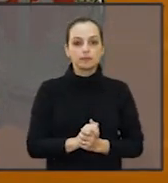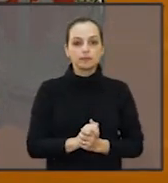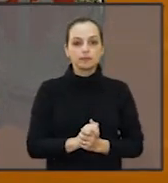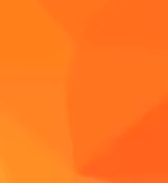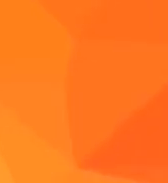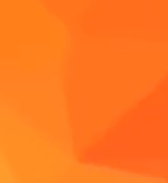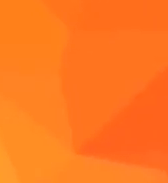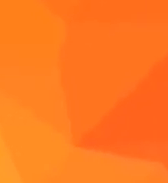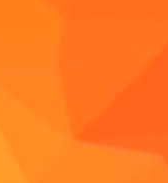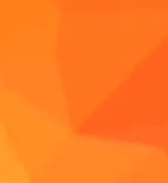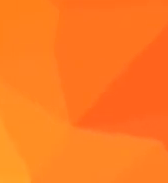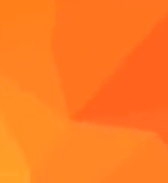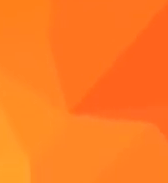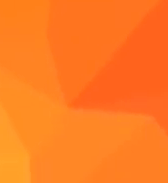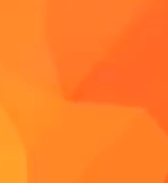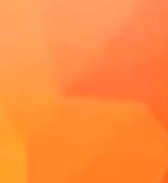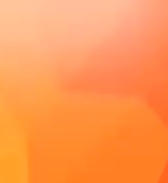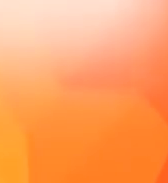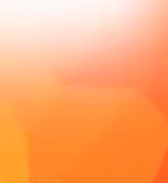já.